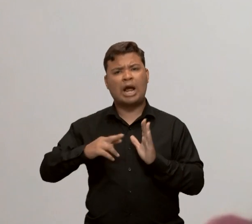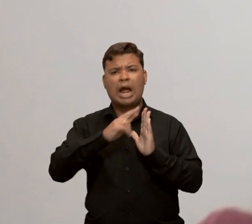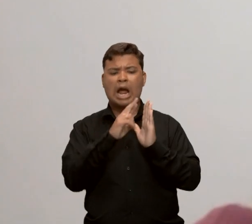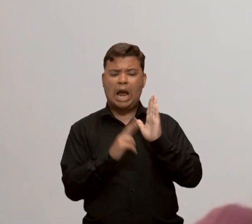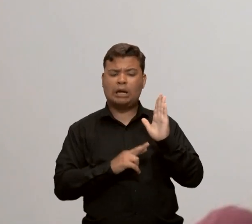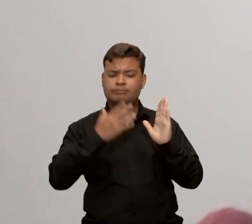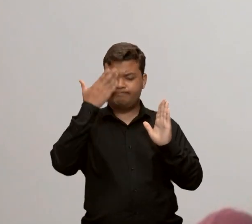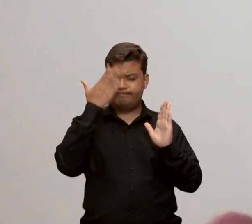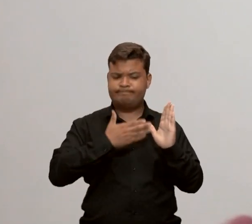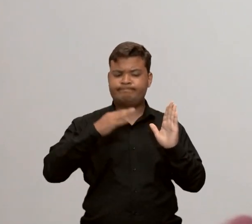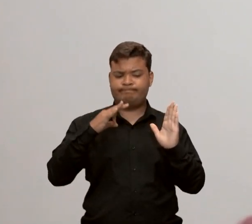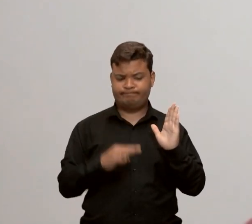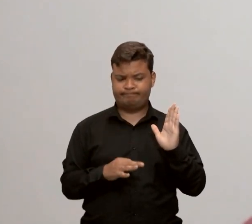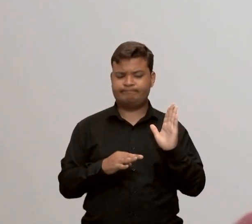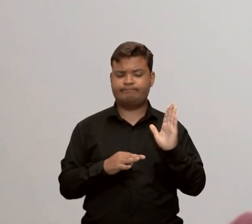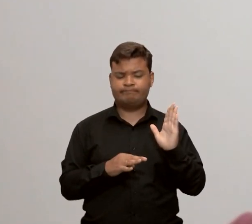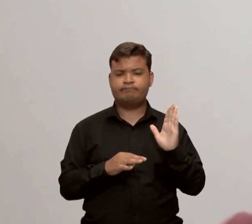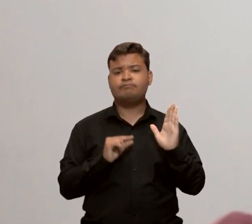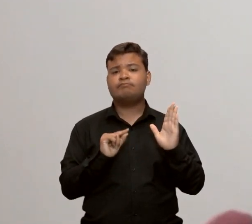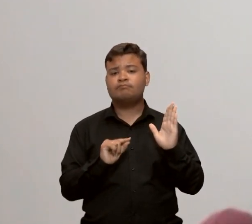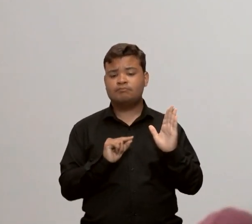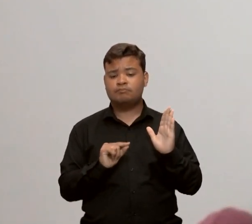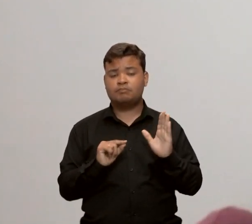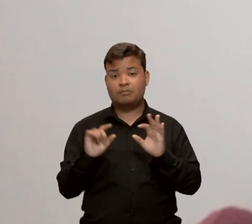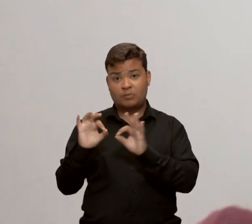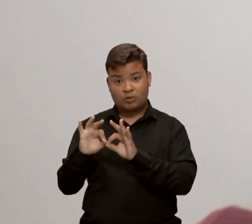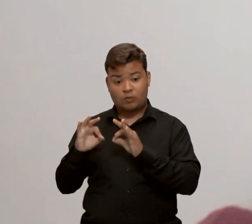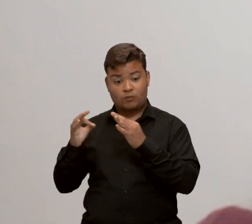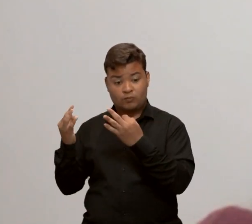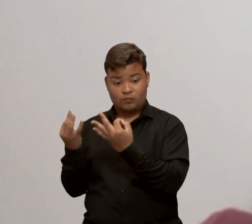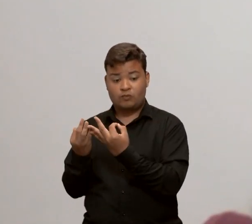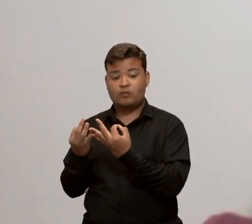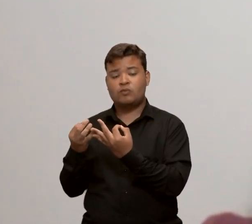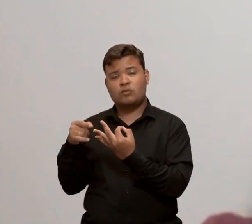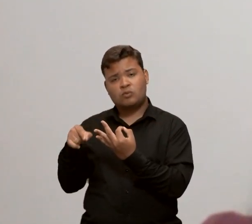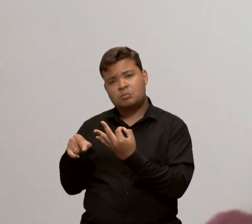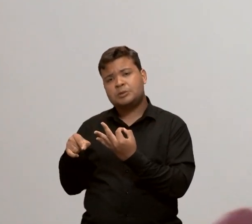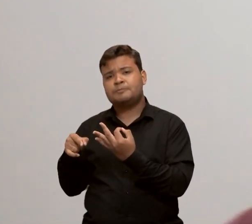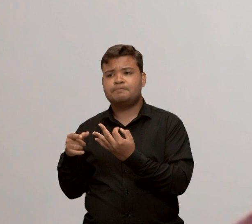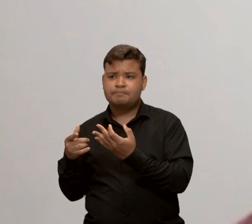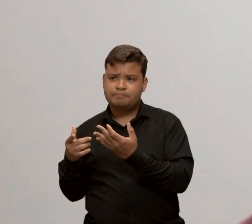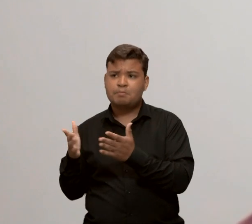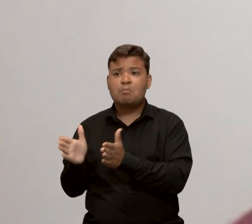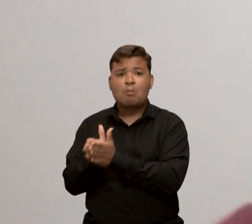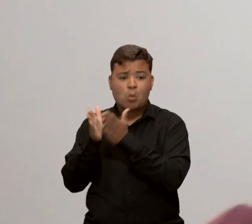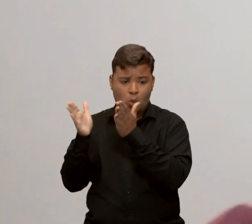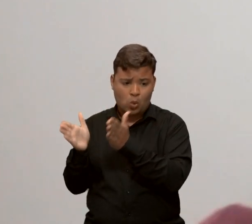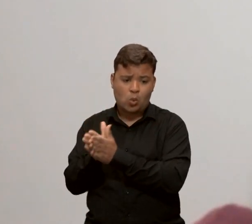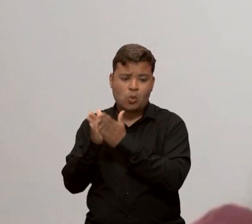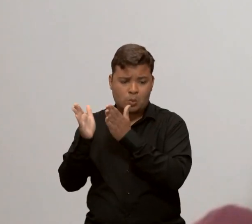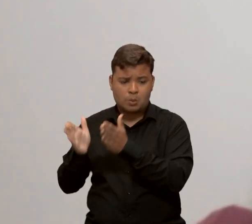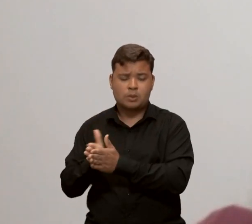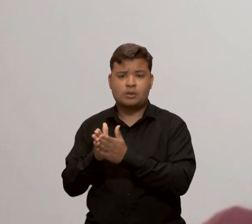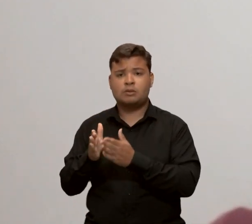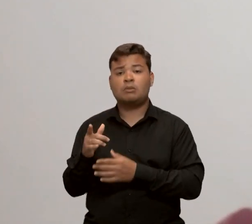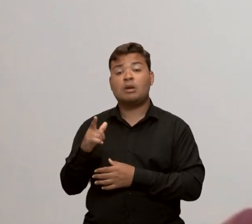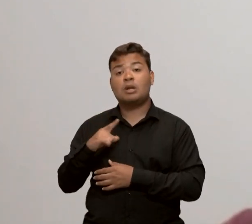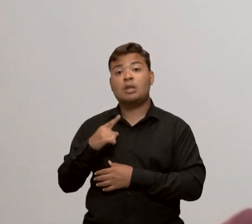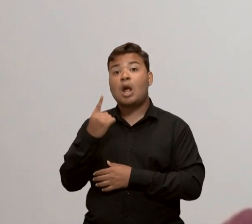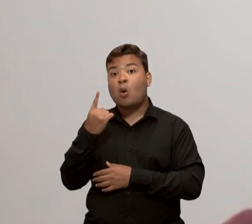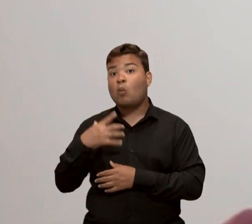relatório mundial, que uma família, digamos, uma família pobre, que tem um